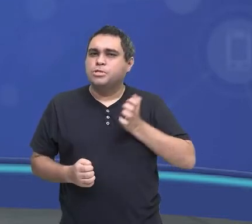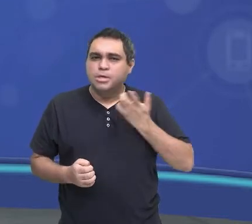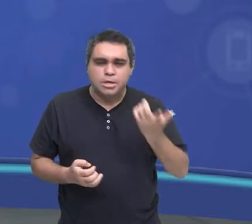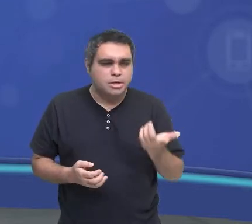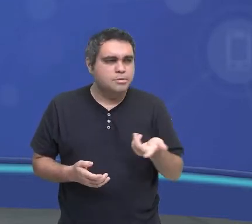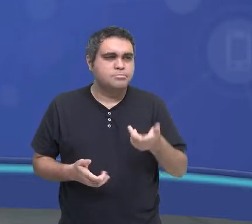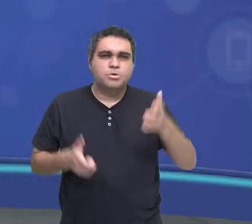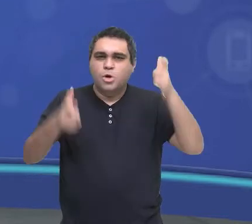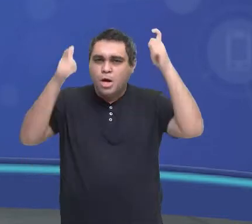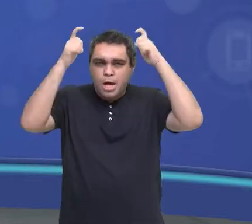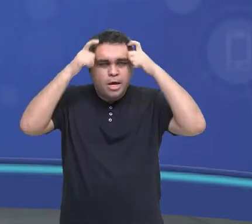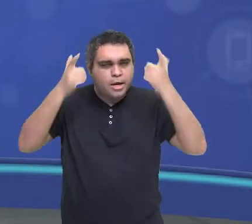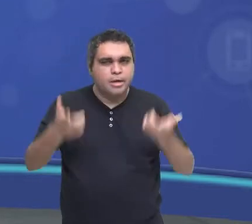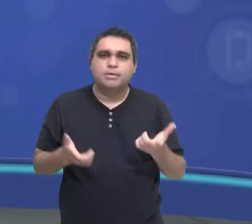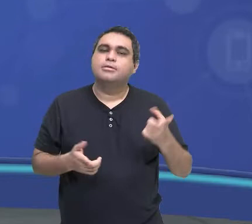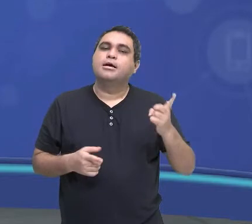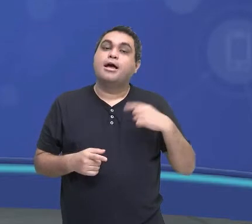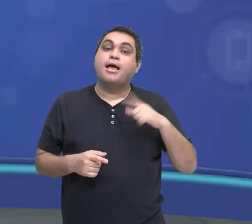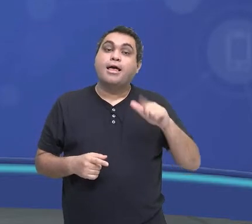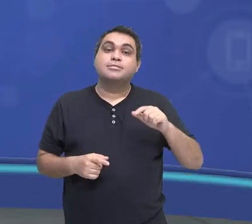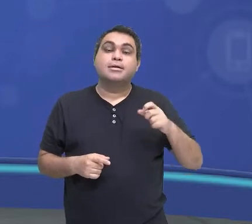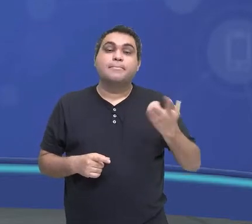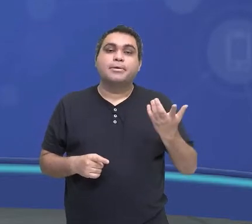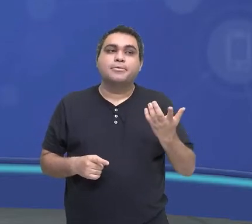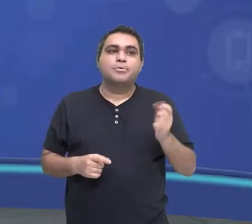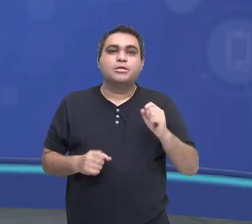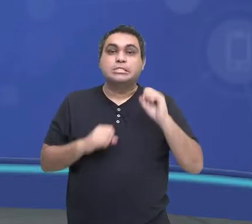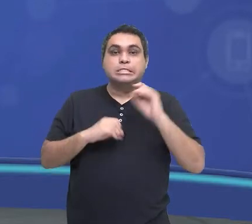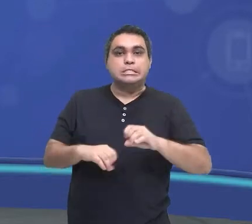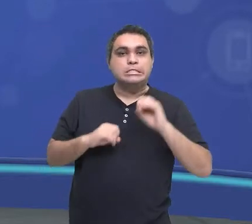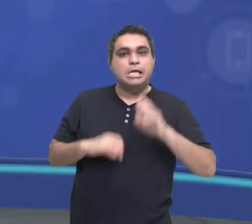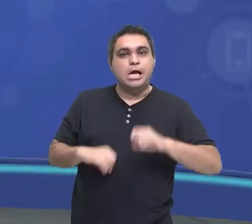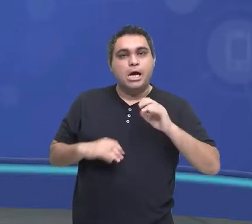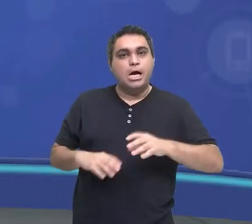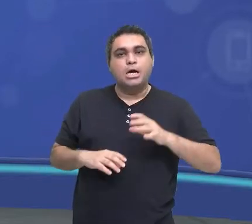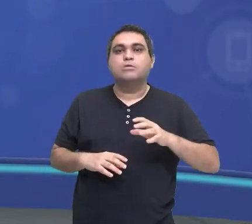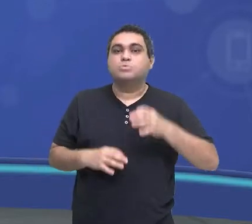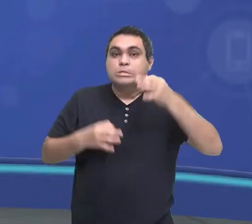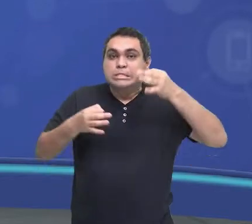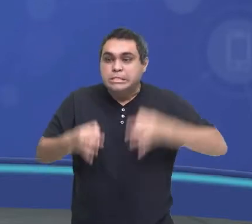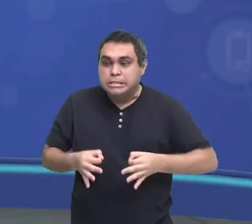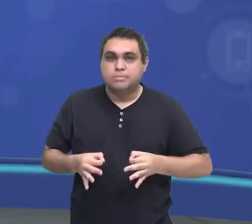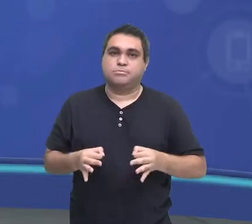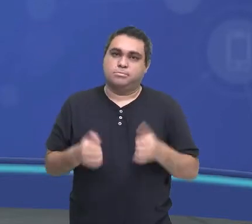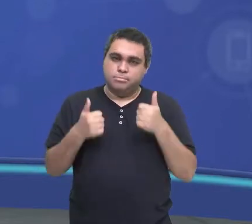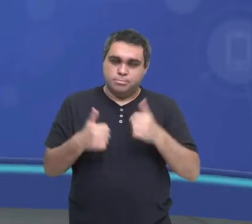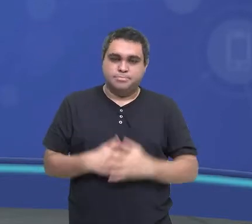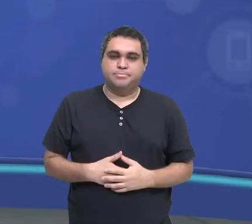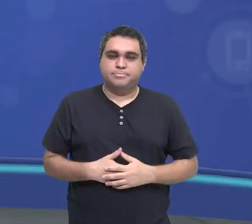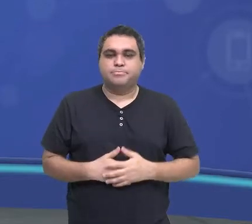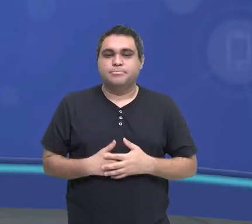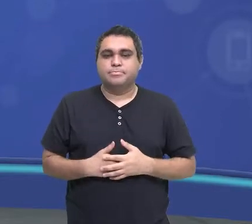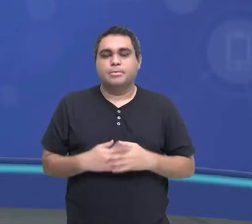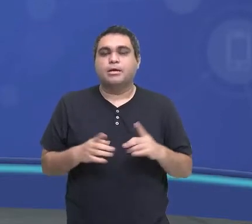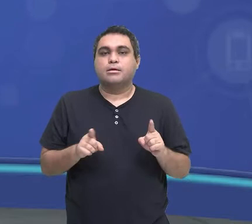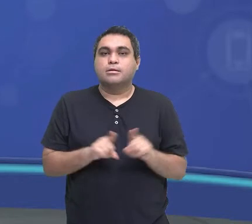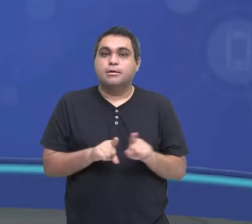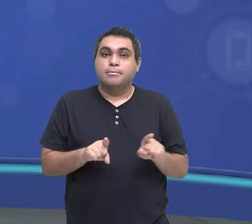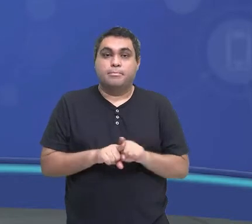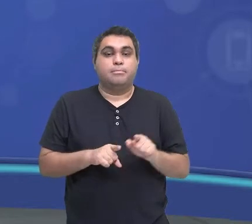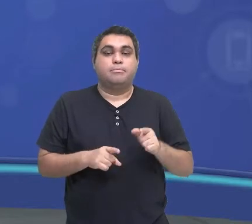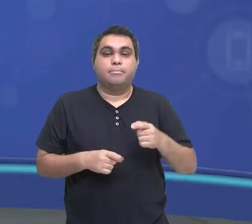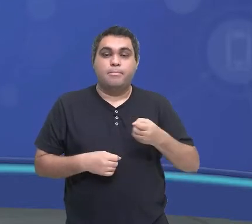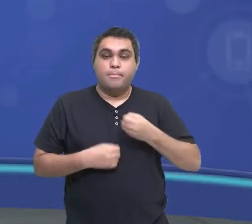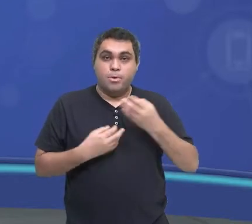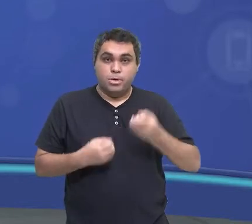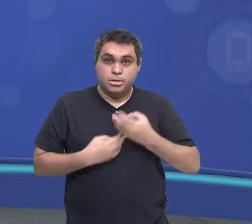trazer sempre como uma característica de moral, né, de ensinar e tudo mais. Muito bem, olha só, temos mais aí, vamos falar sobre poesia palaciana.